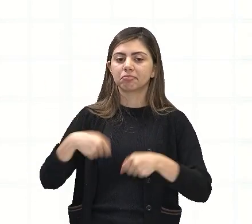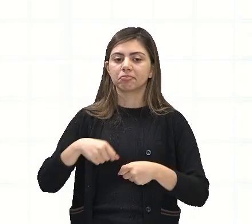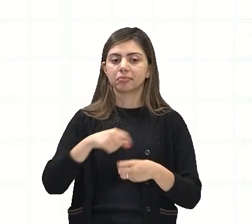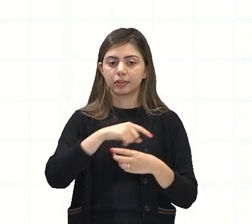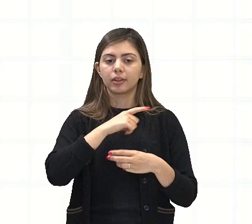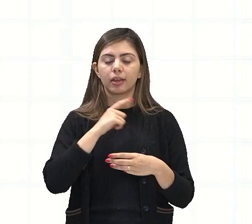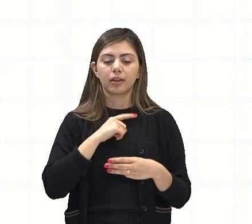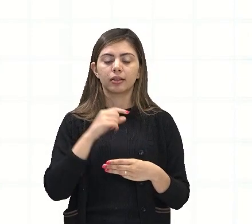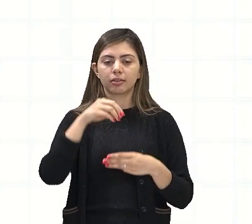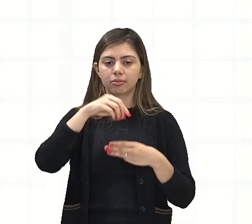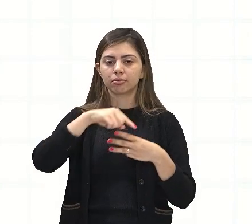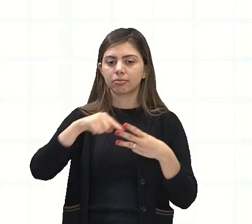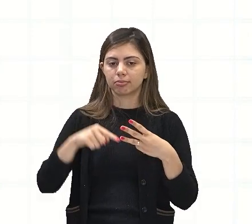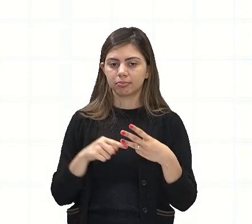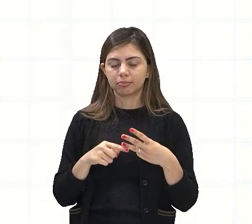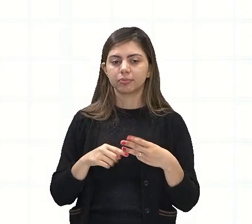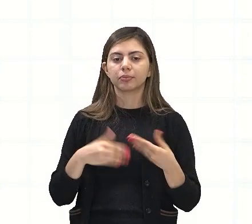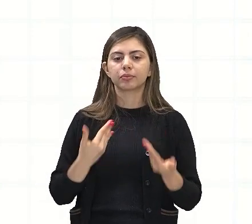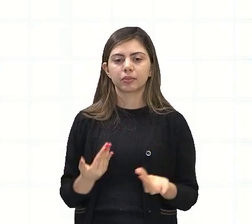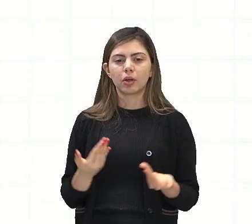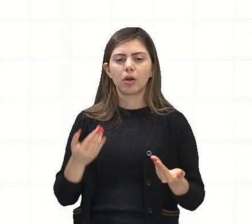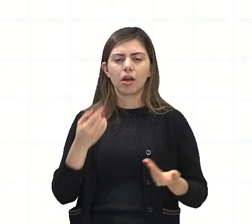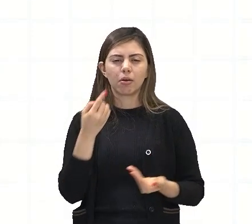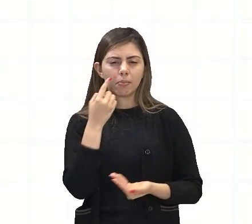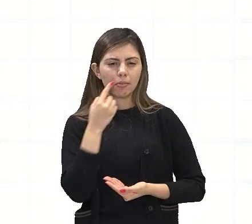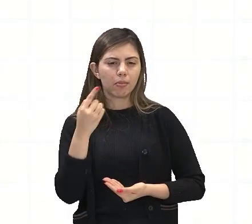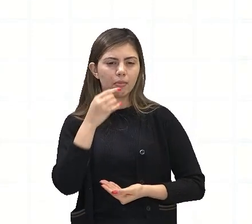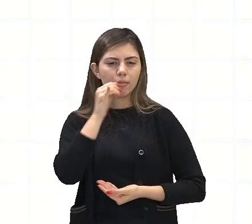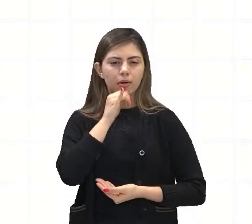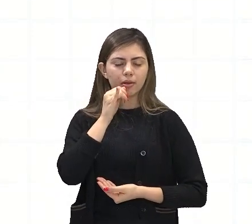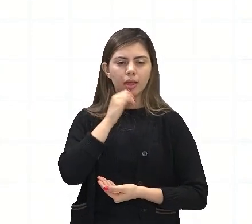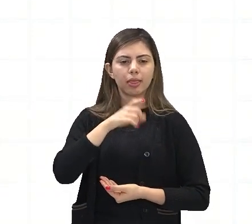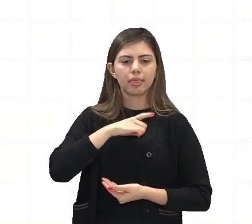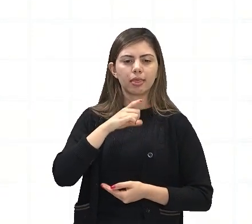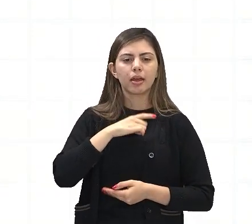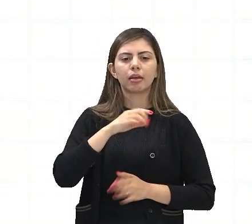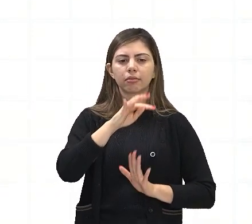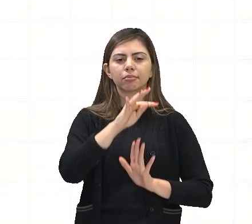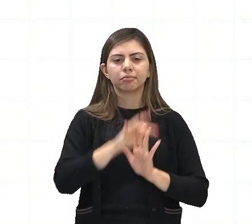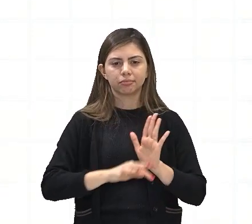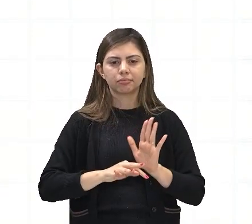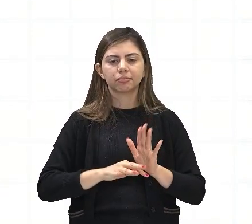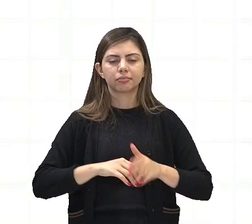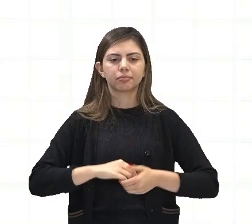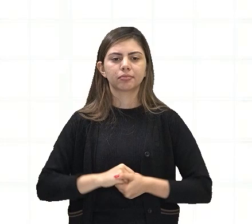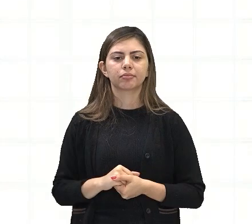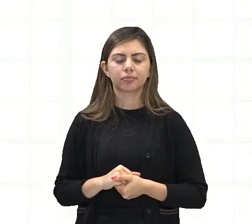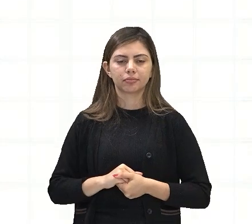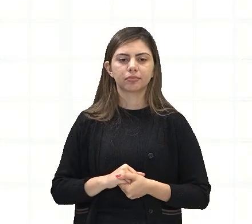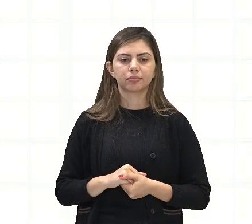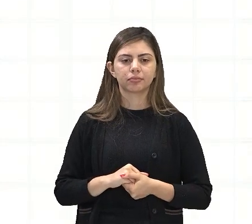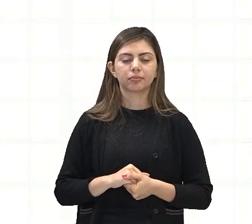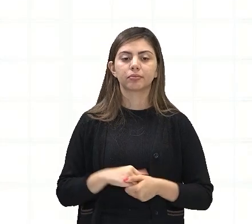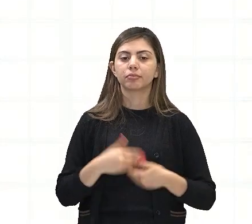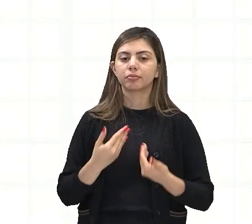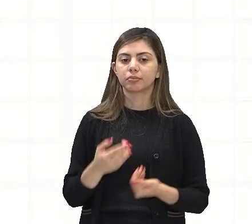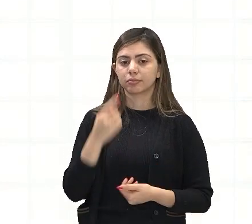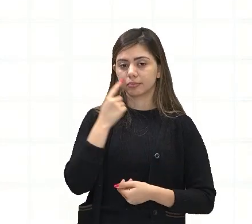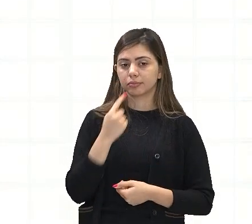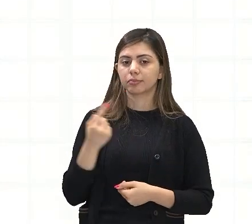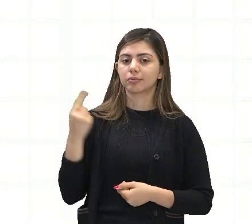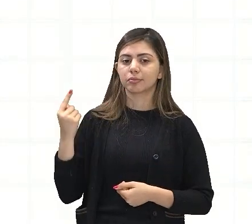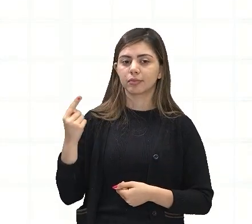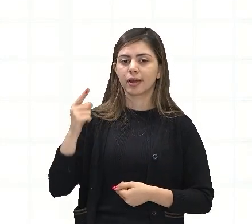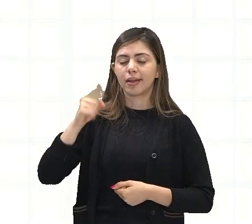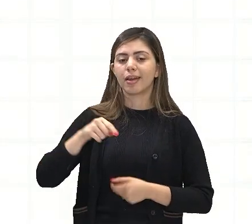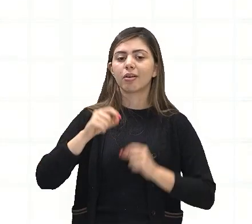apresentado. Agora nós vamos ver exemplos de textos dissertativos argumentativos. Nós temos então aí